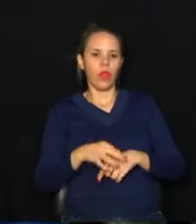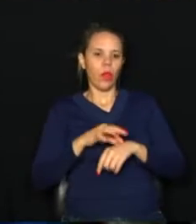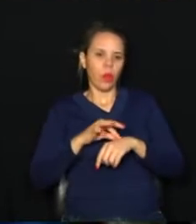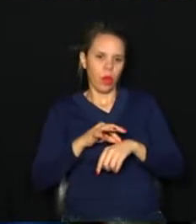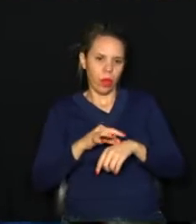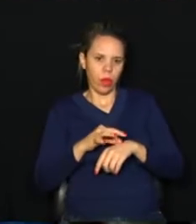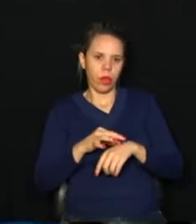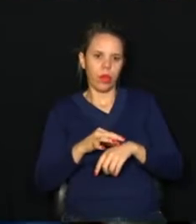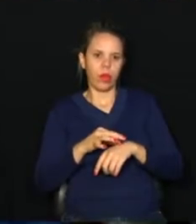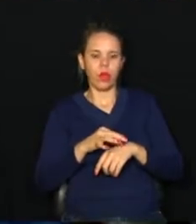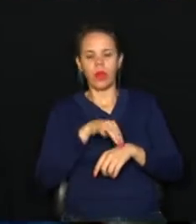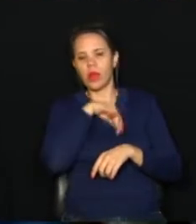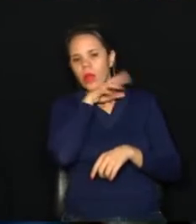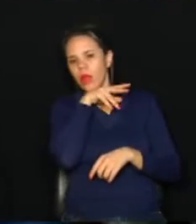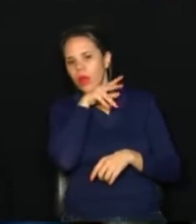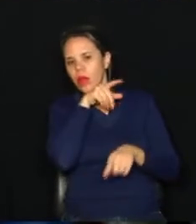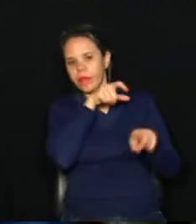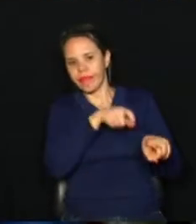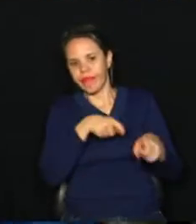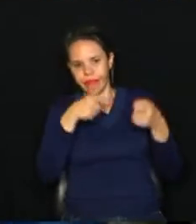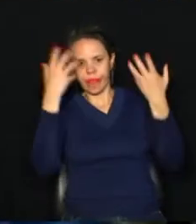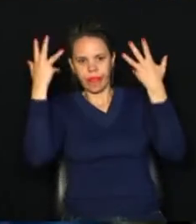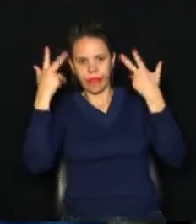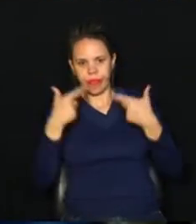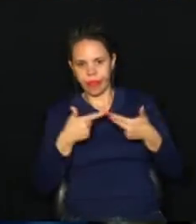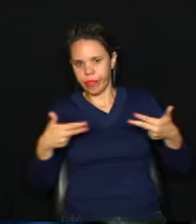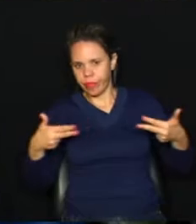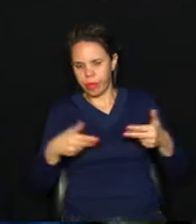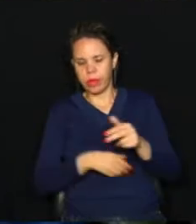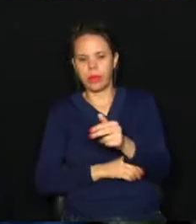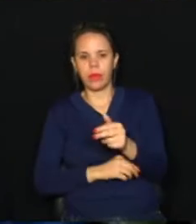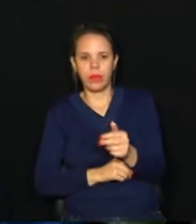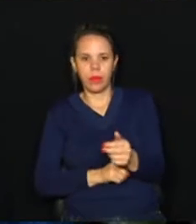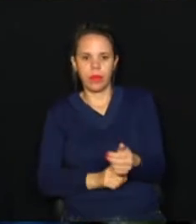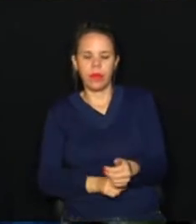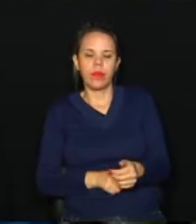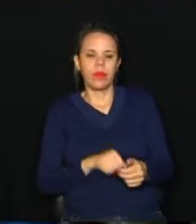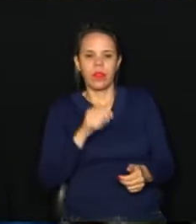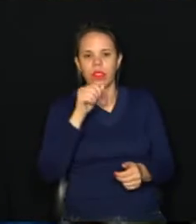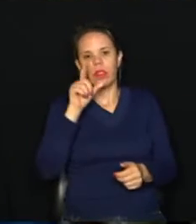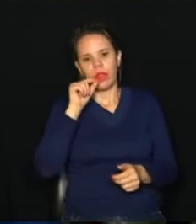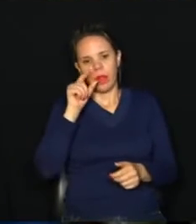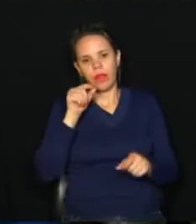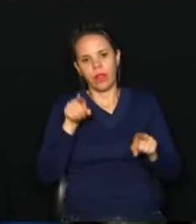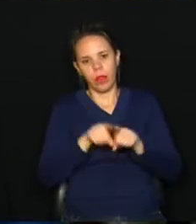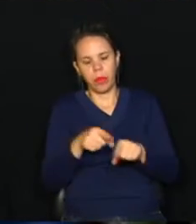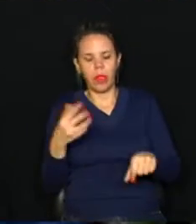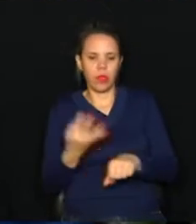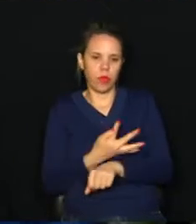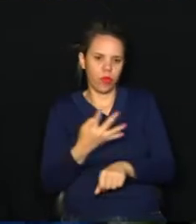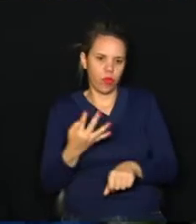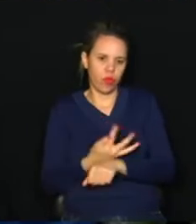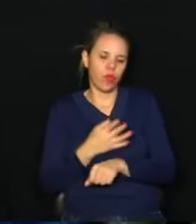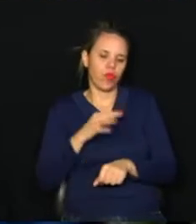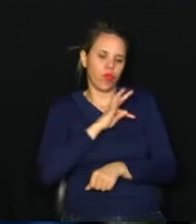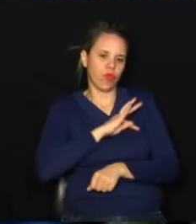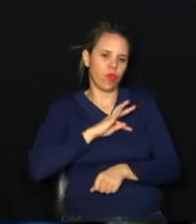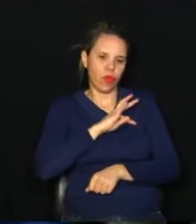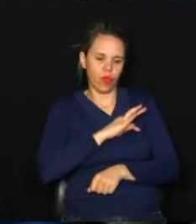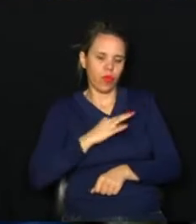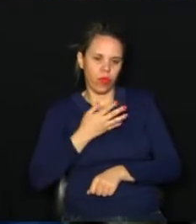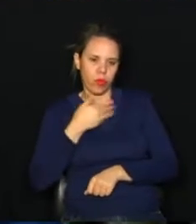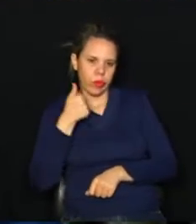pela aquicultura, suinocultura, bovinocultura, avicultura. Suportam tecnicamente o